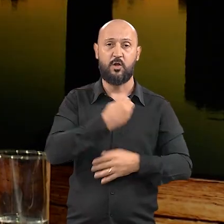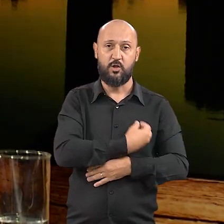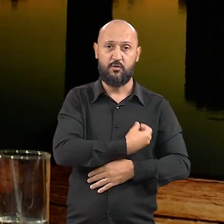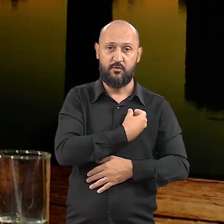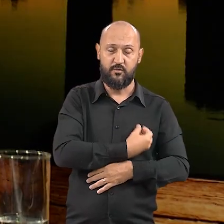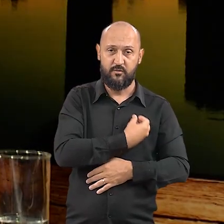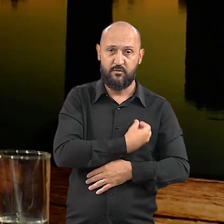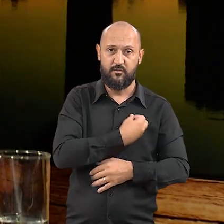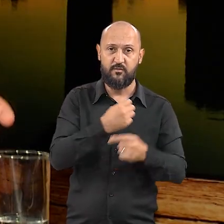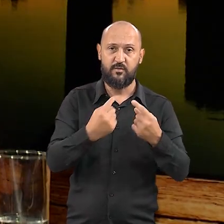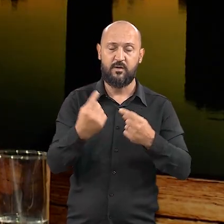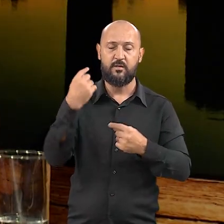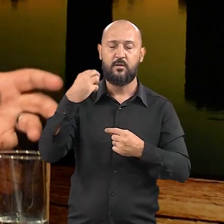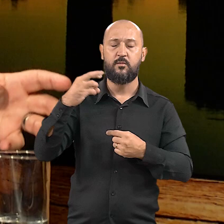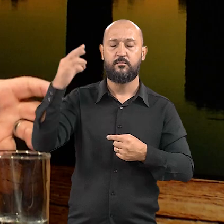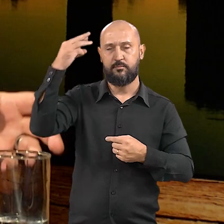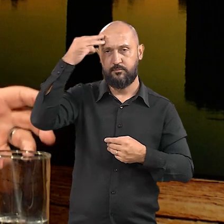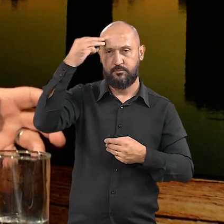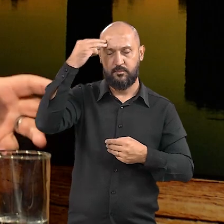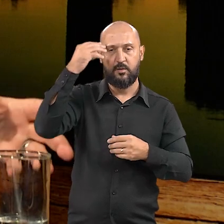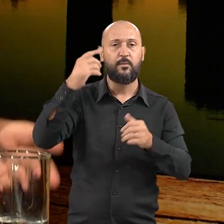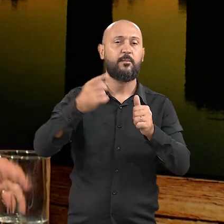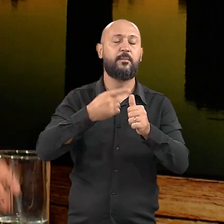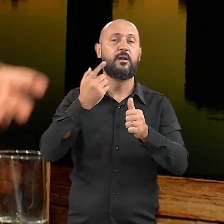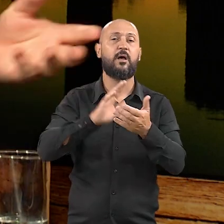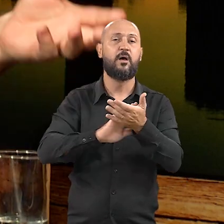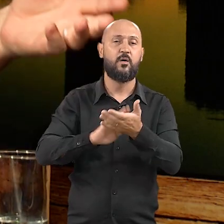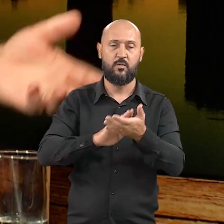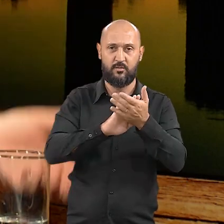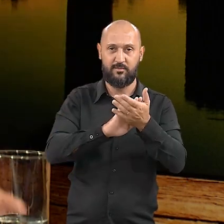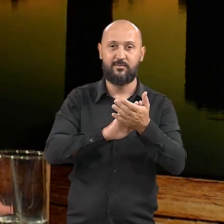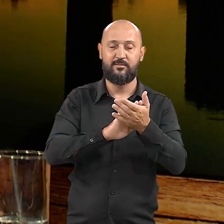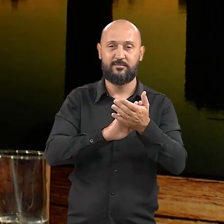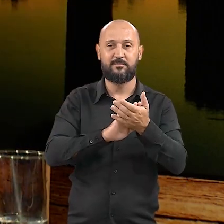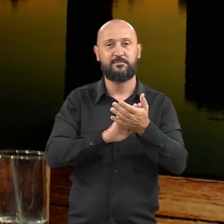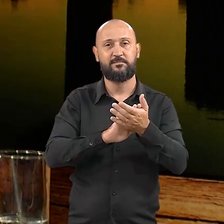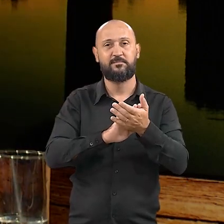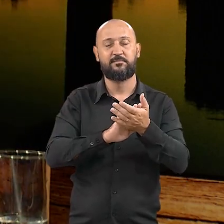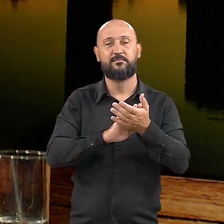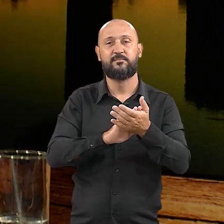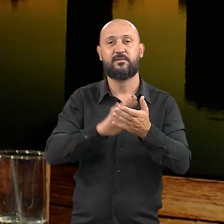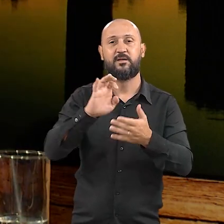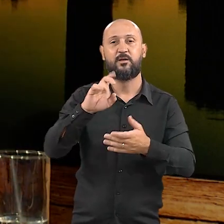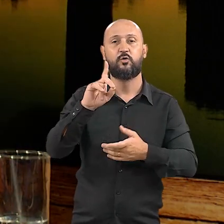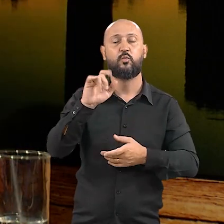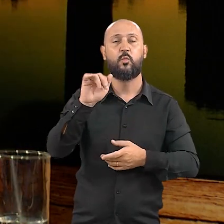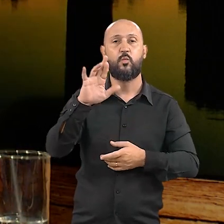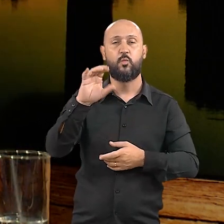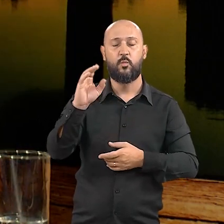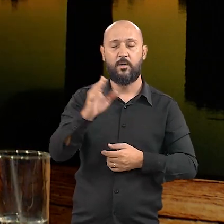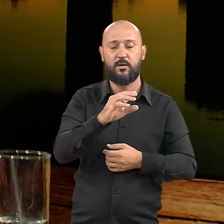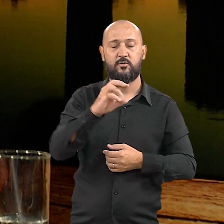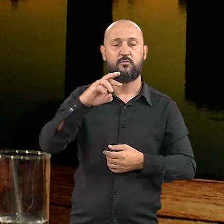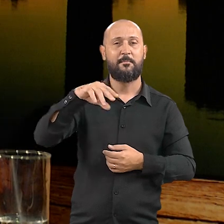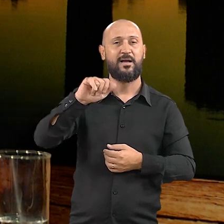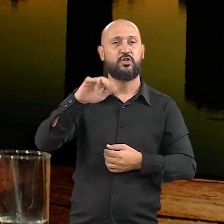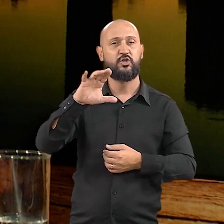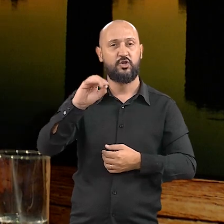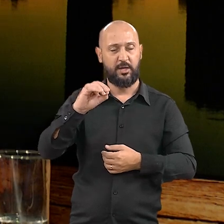Em vida e não, né? Em memória. Primeiro que eles homenagearam foi o Eduardo Machado